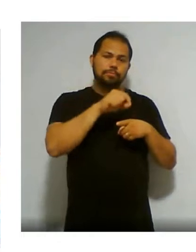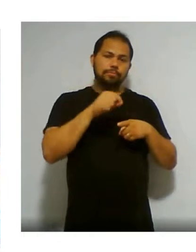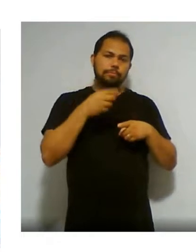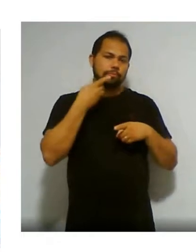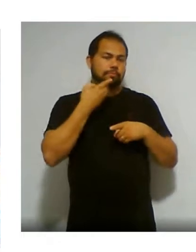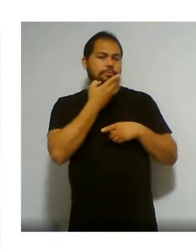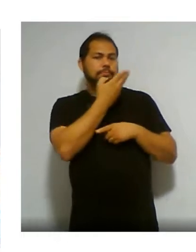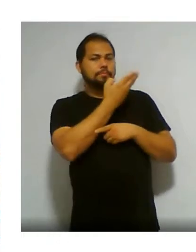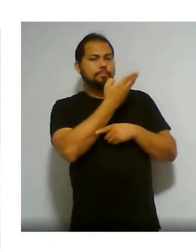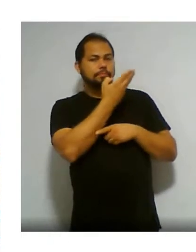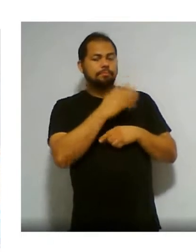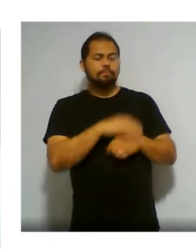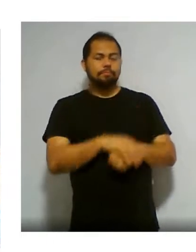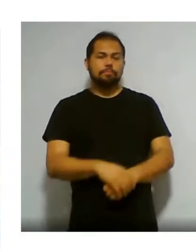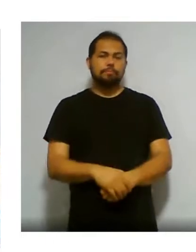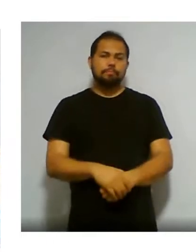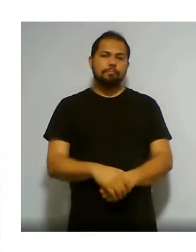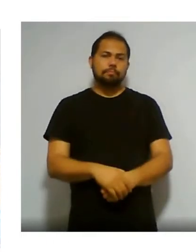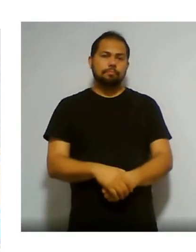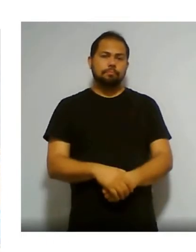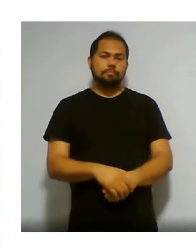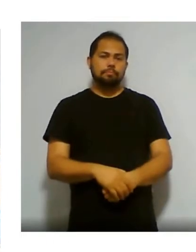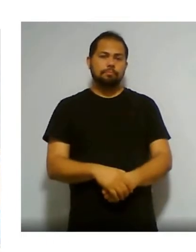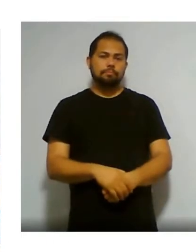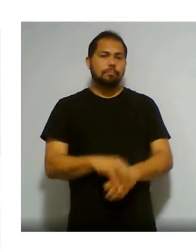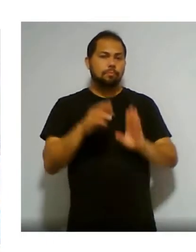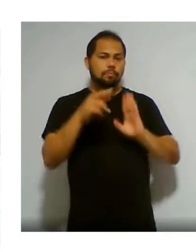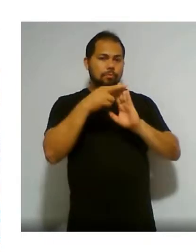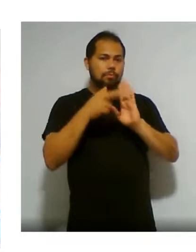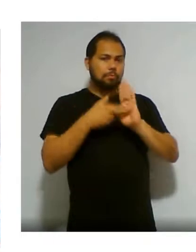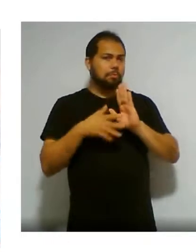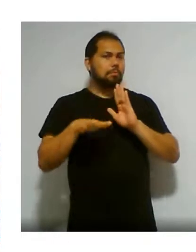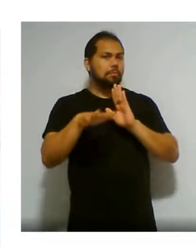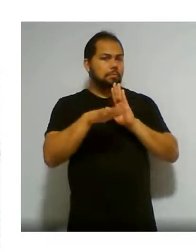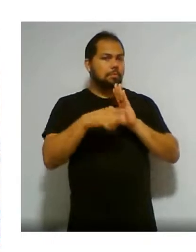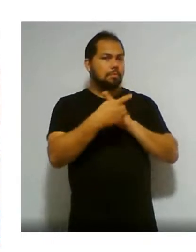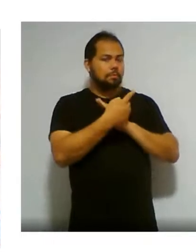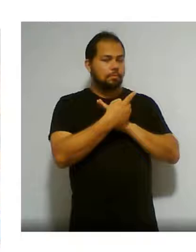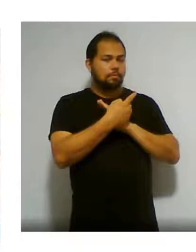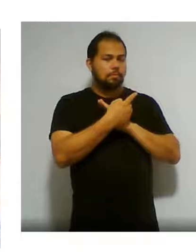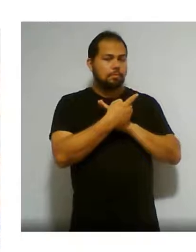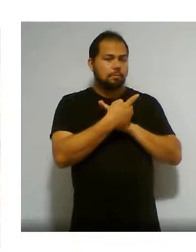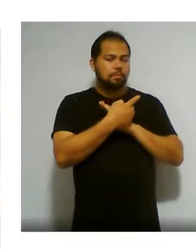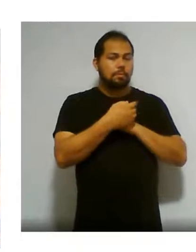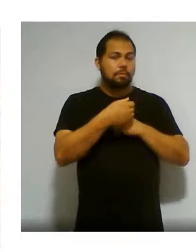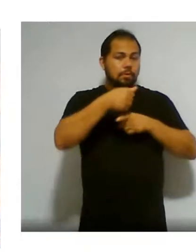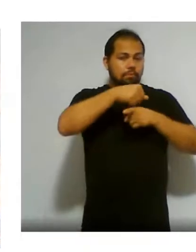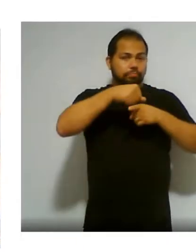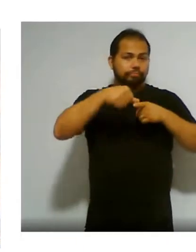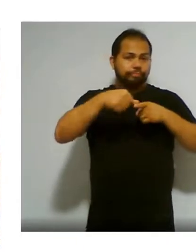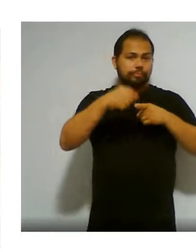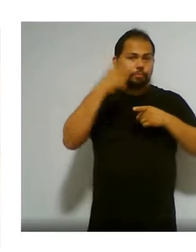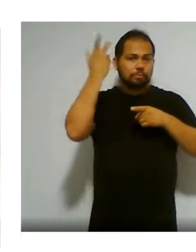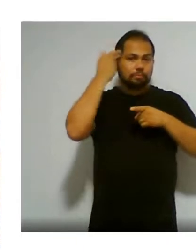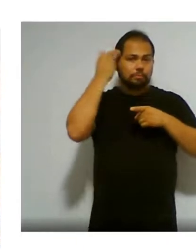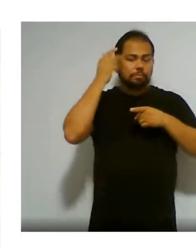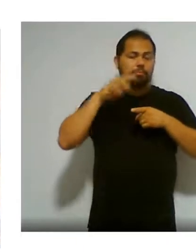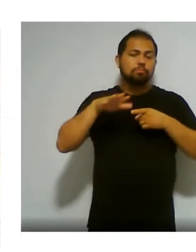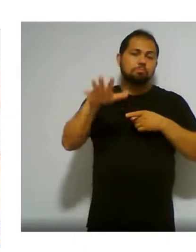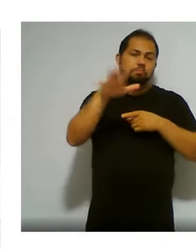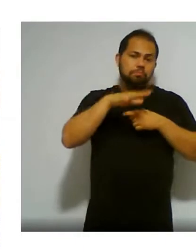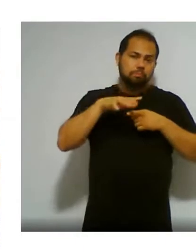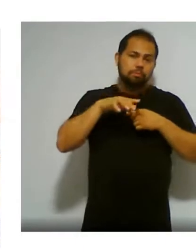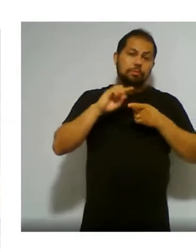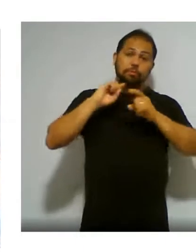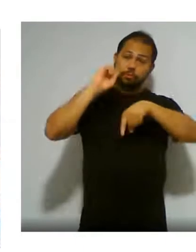e 1 no centro. Seria essa regra aí. Então esse formato aí é a aplicação mais genérica. Depois a gente encaixa o nosso